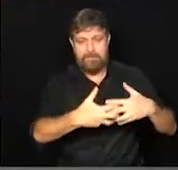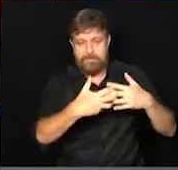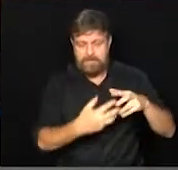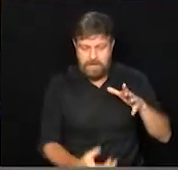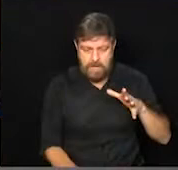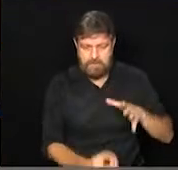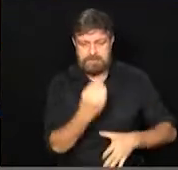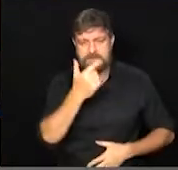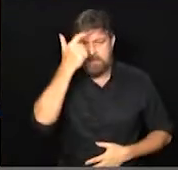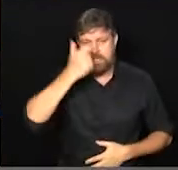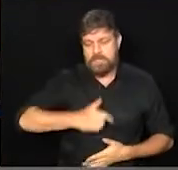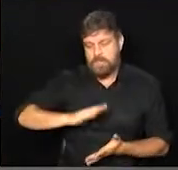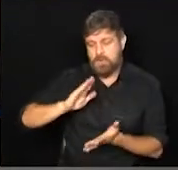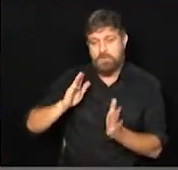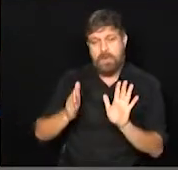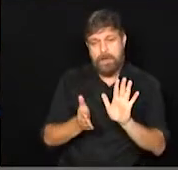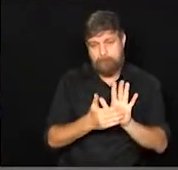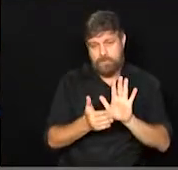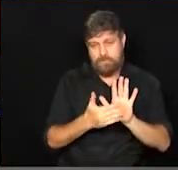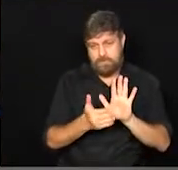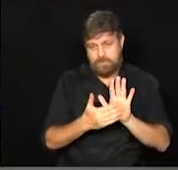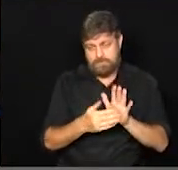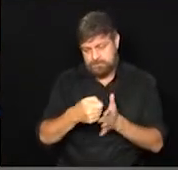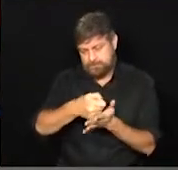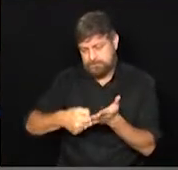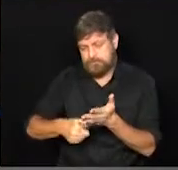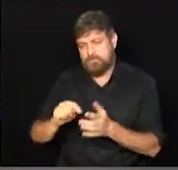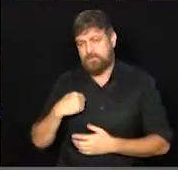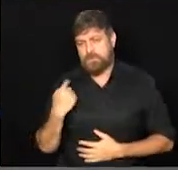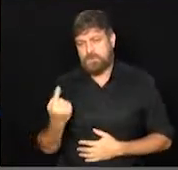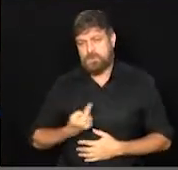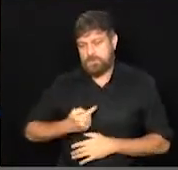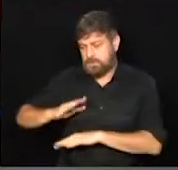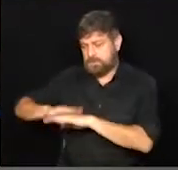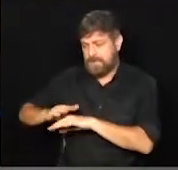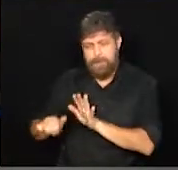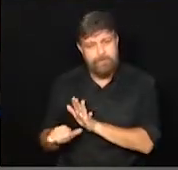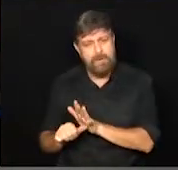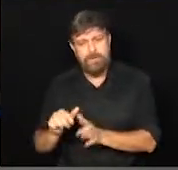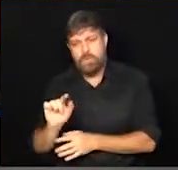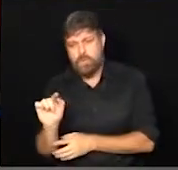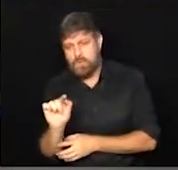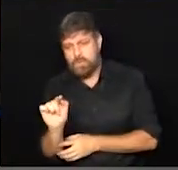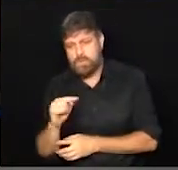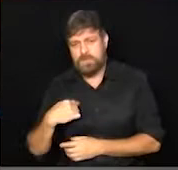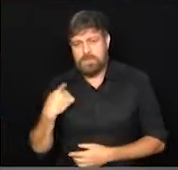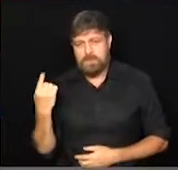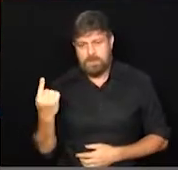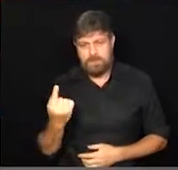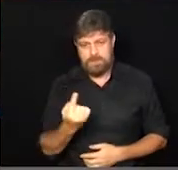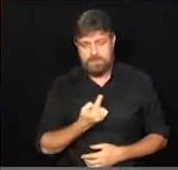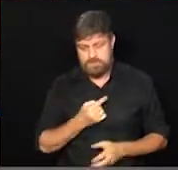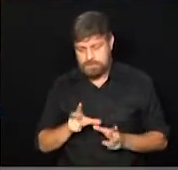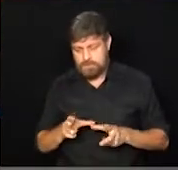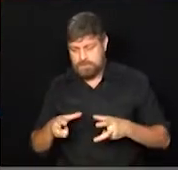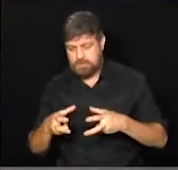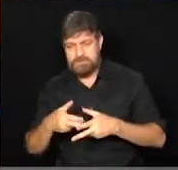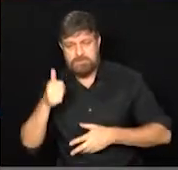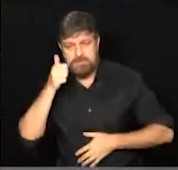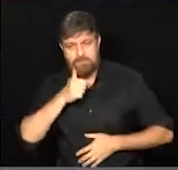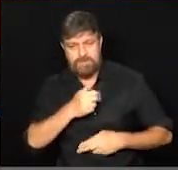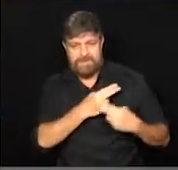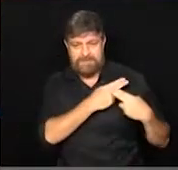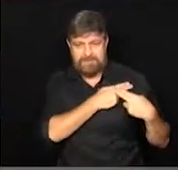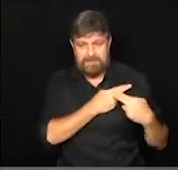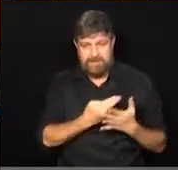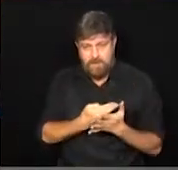como encaminhamento dessa reunião que a gente faça, primeiro, que a gente encaminhe, enquanto Comissão da Mulher, um